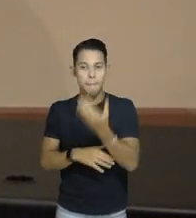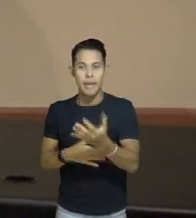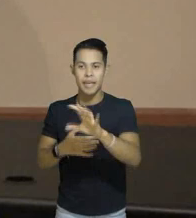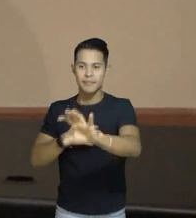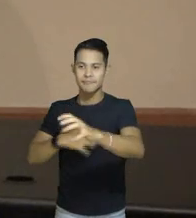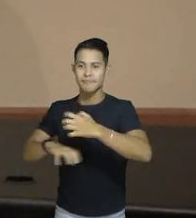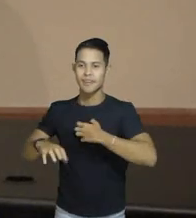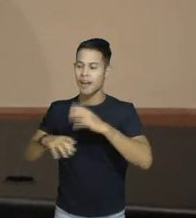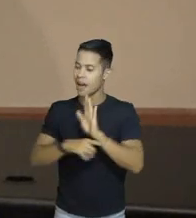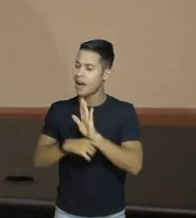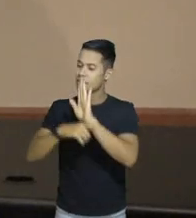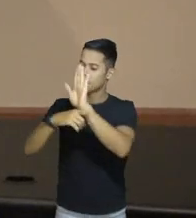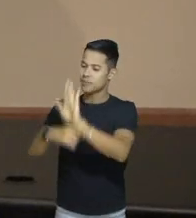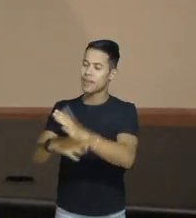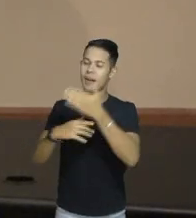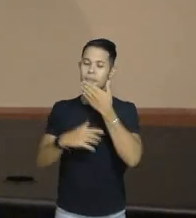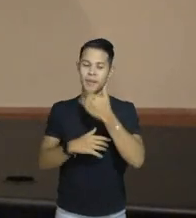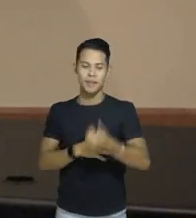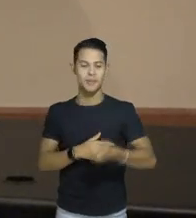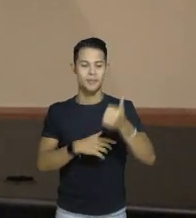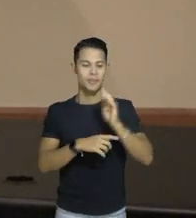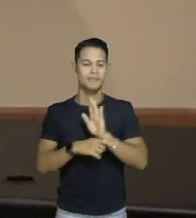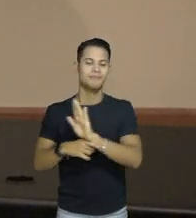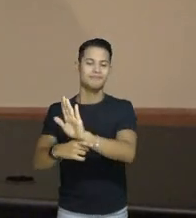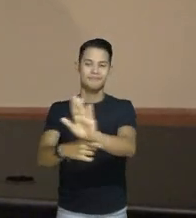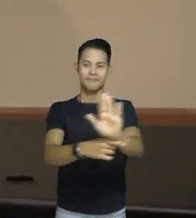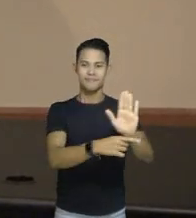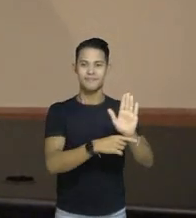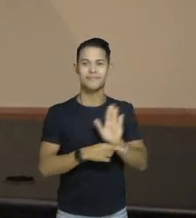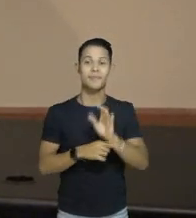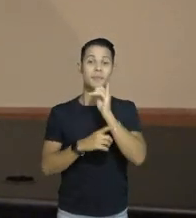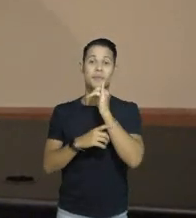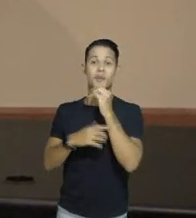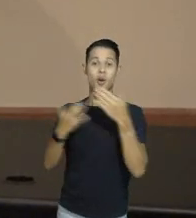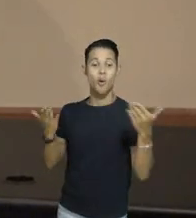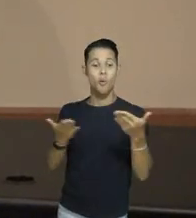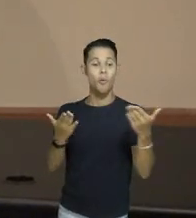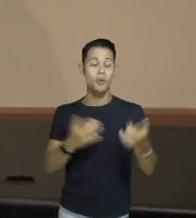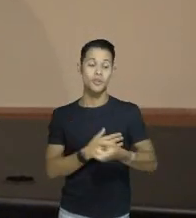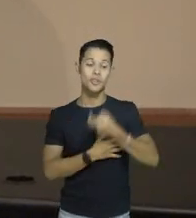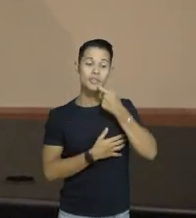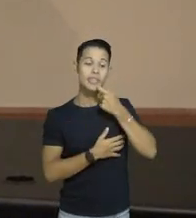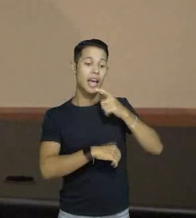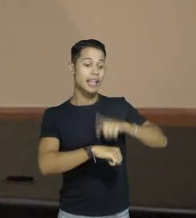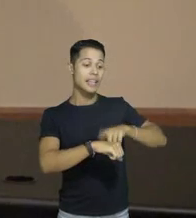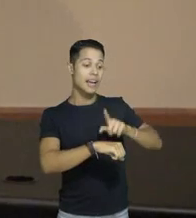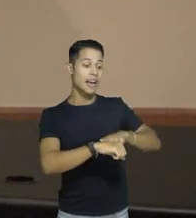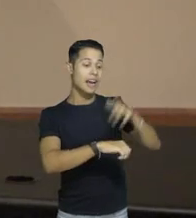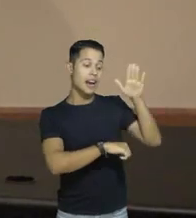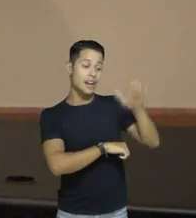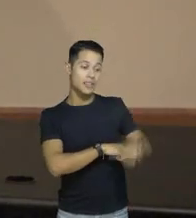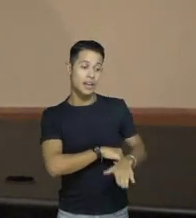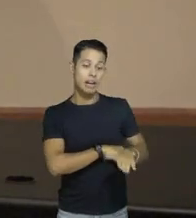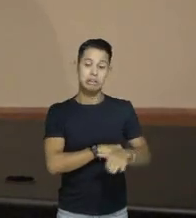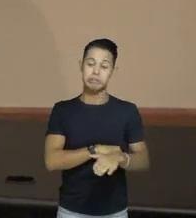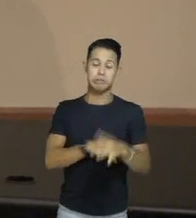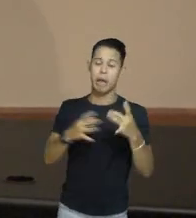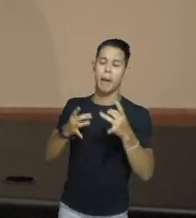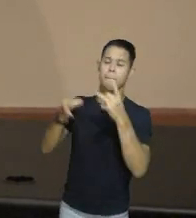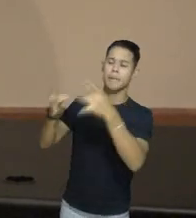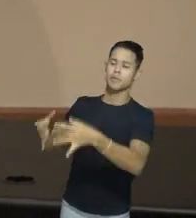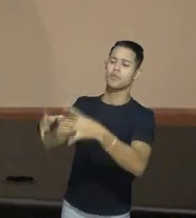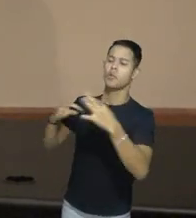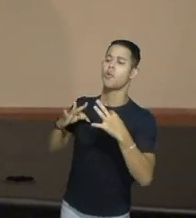melhor. Hoje vocês estarem aqui, sexta-feira, essa hora da tarde, deixar a sala de aula, deixar consultório, deixar